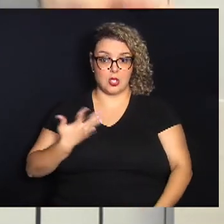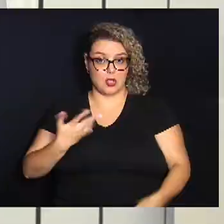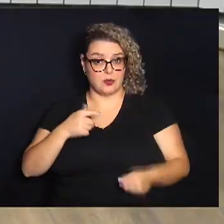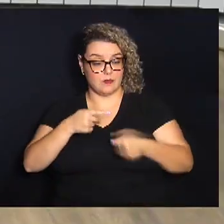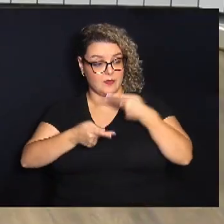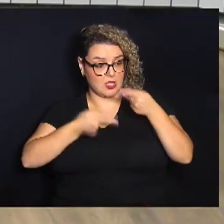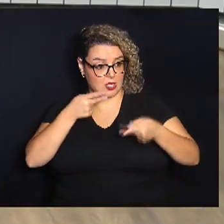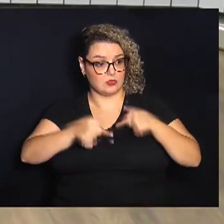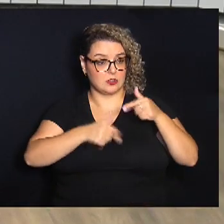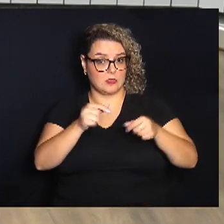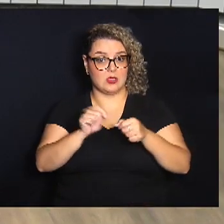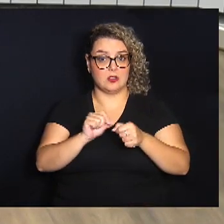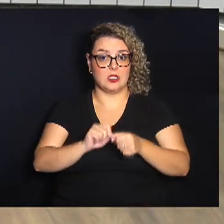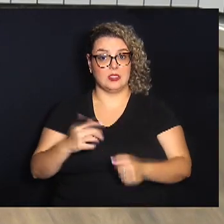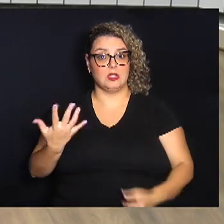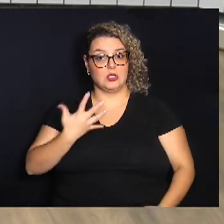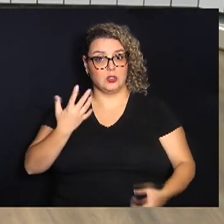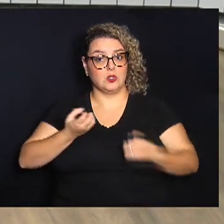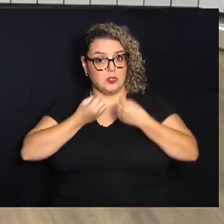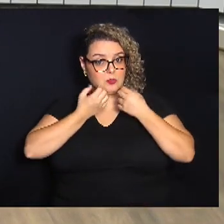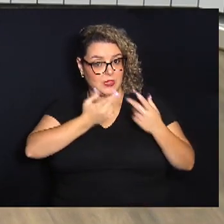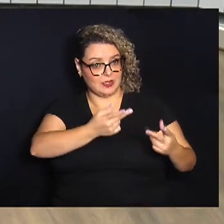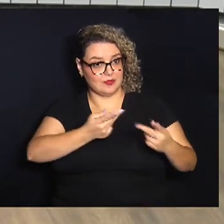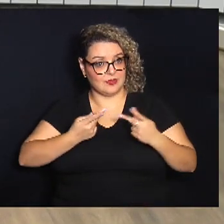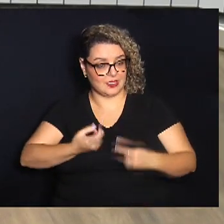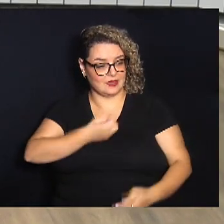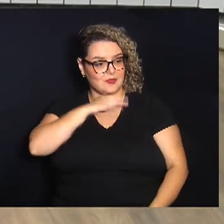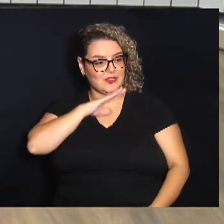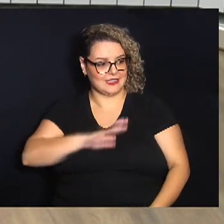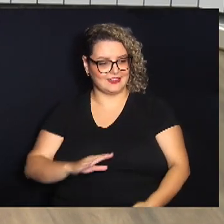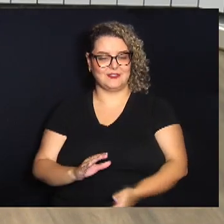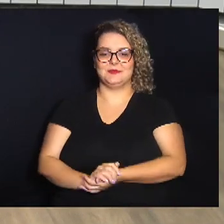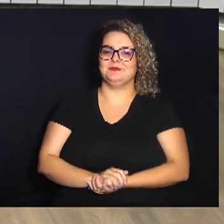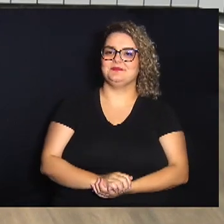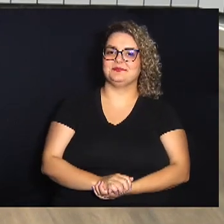realizado. Então, Luana, seja bem-vinda e boa tarde.